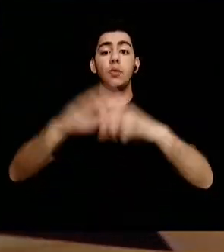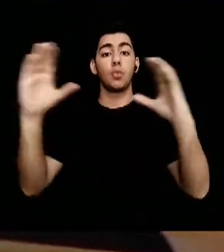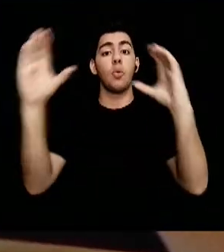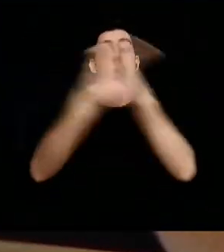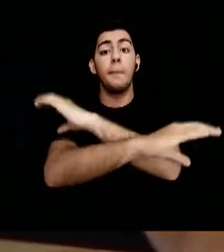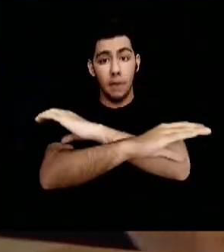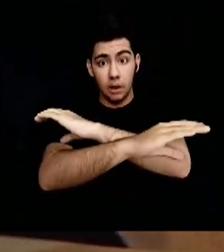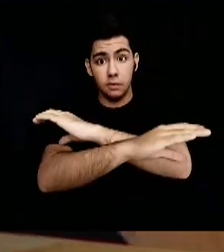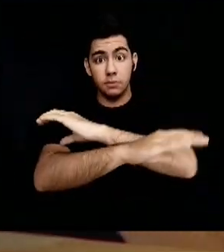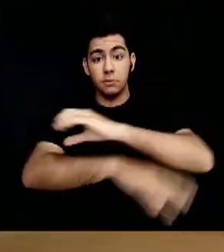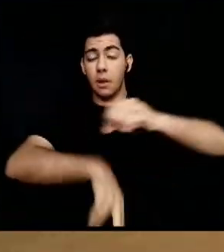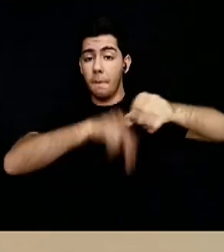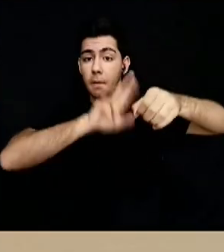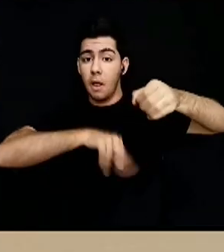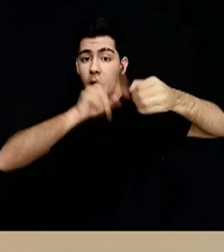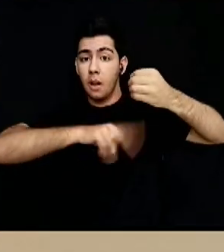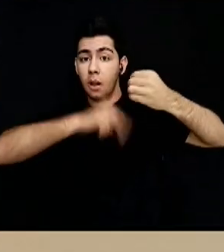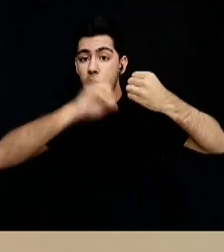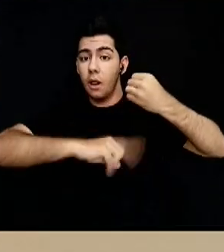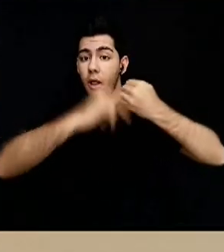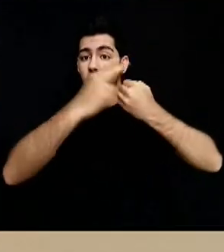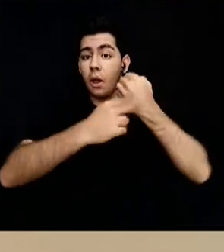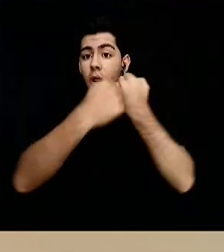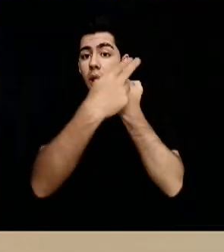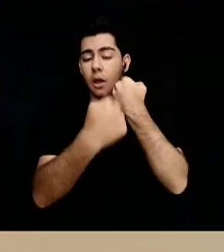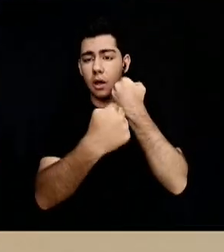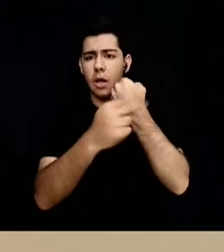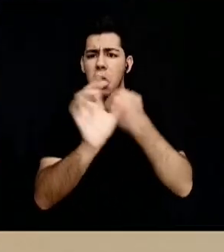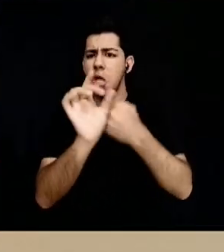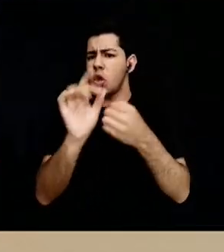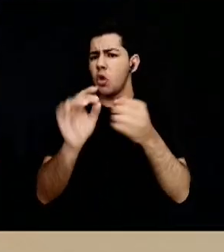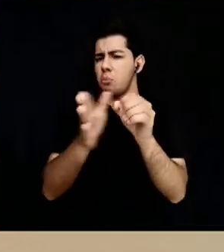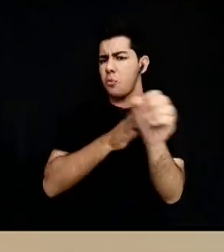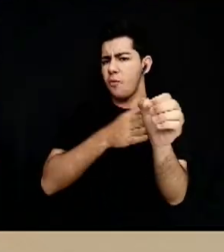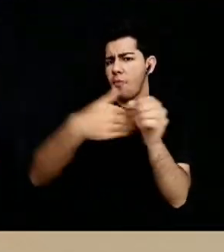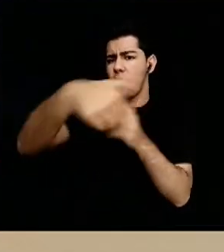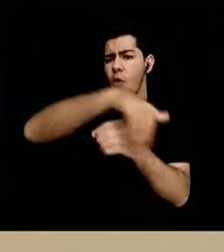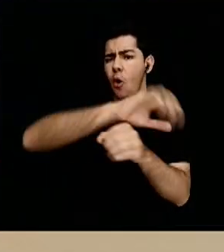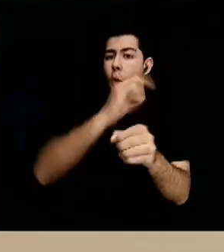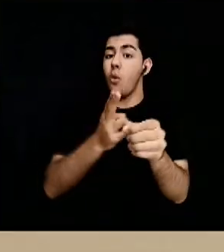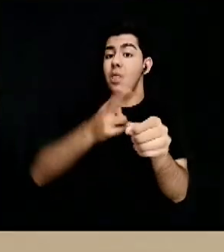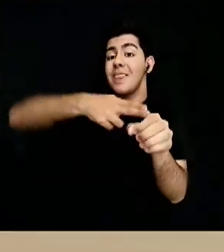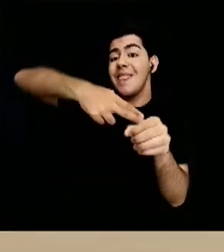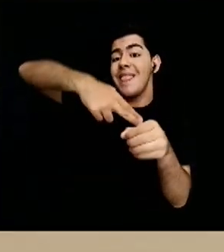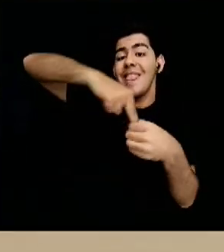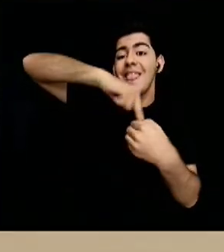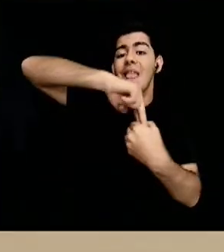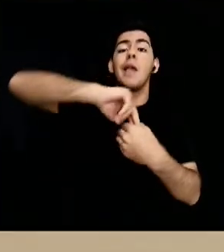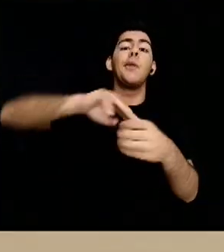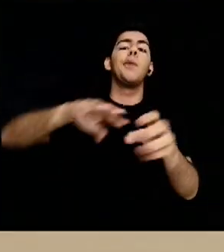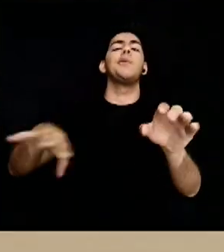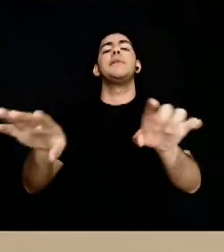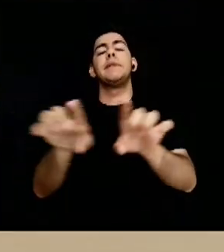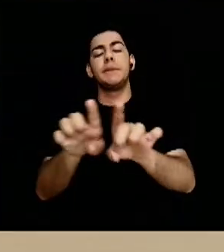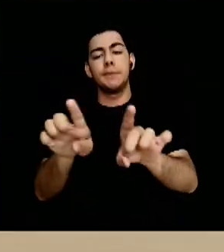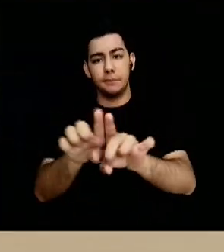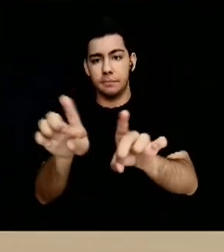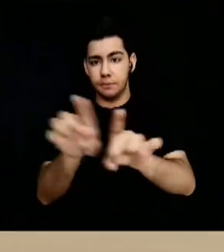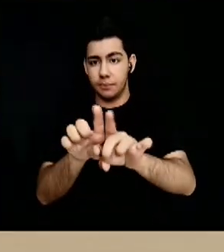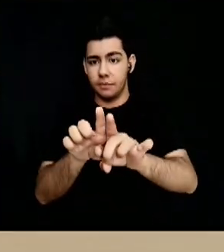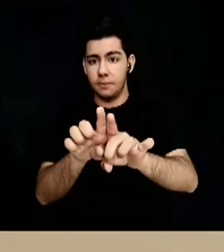Você passa só por fora ou por dentro você passa também? Por dentro também. Aqui na parte de dentro eu já deixei adiantado,